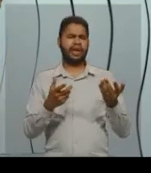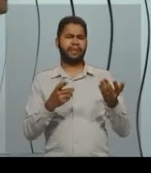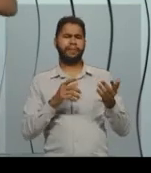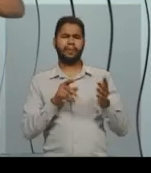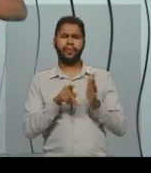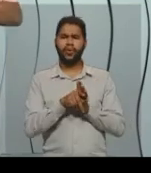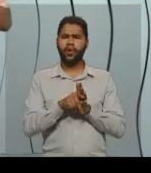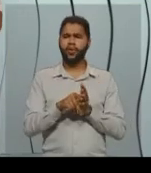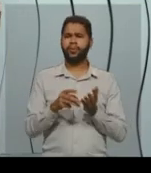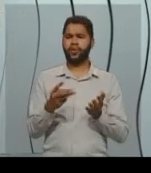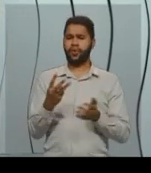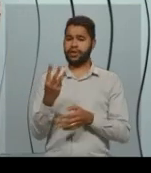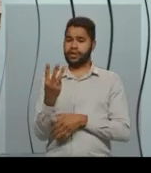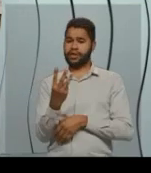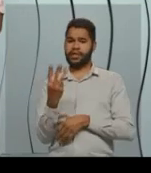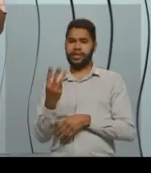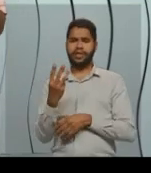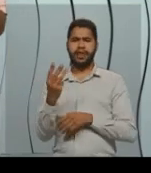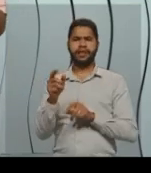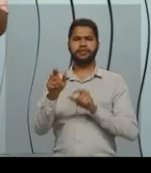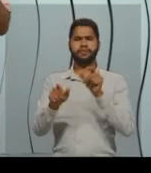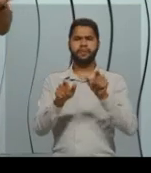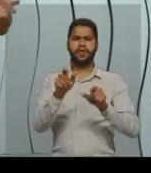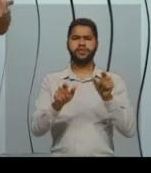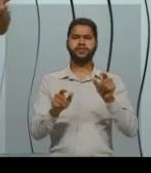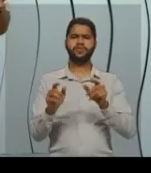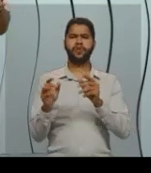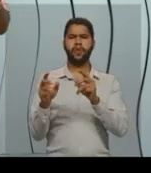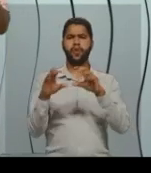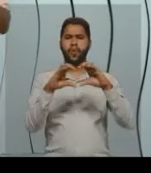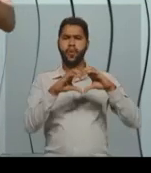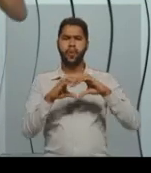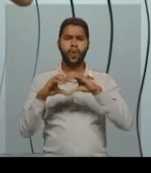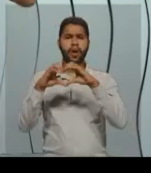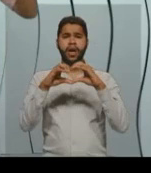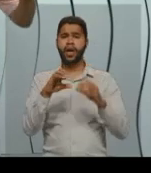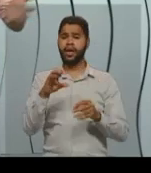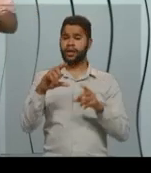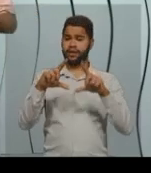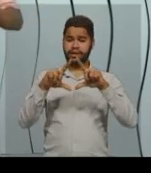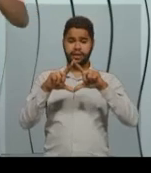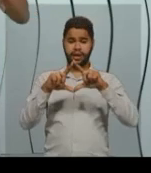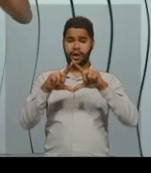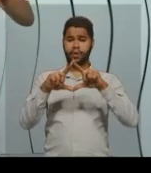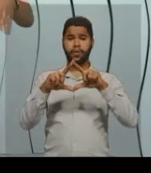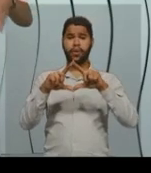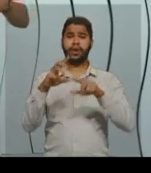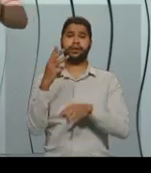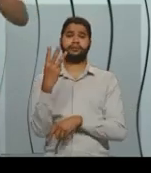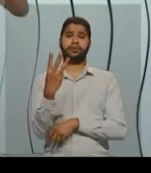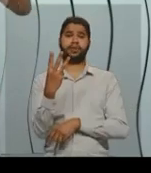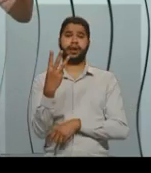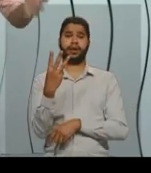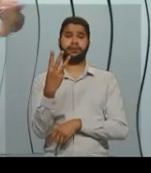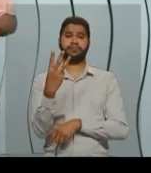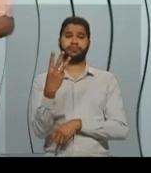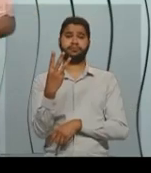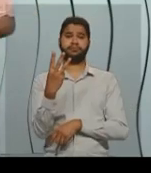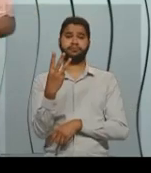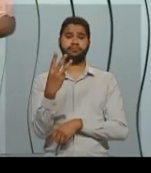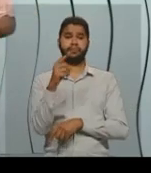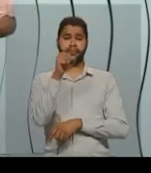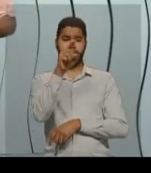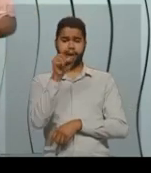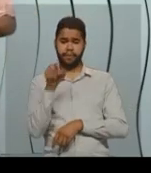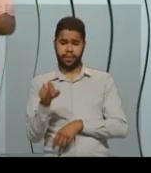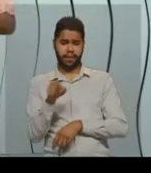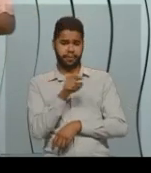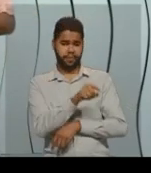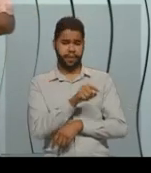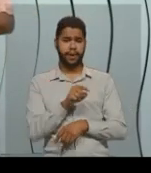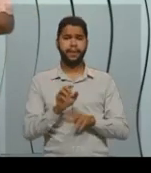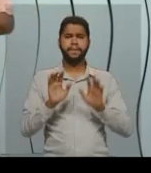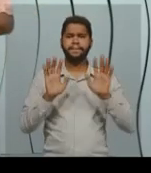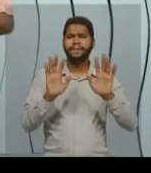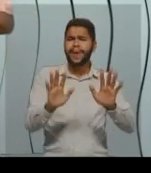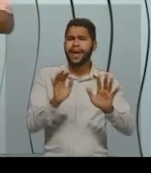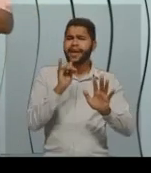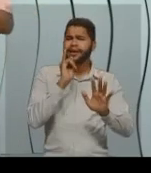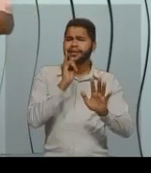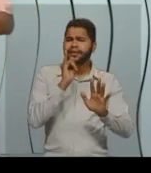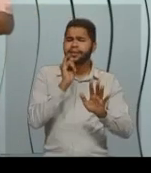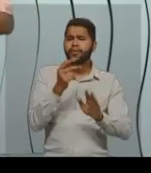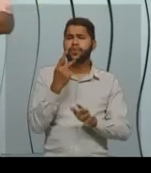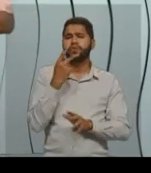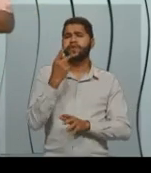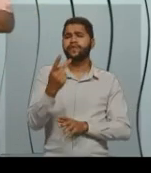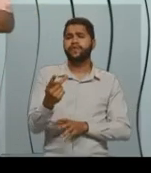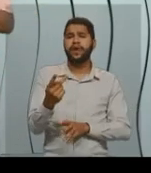mineiro, eu não alterei a ideia de triângulo, que é a ideia de três ângulos ou três lados. Agora, se eu